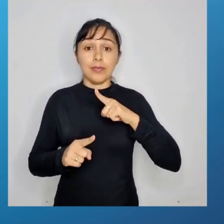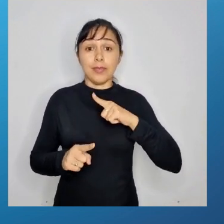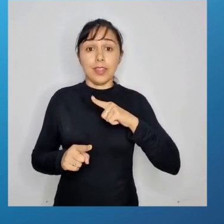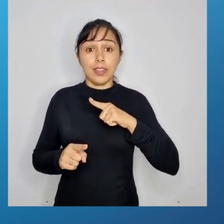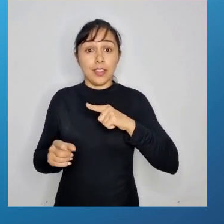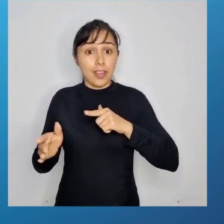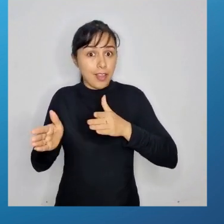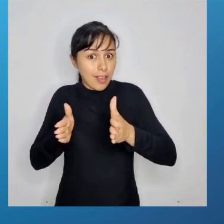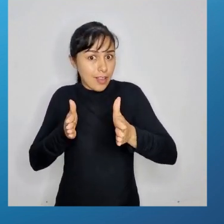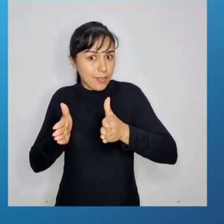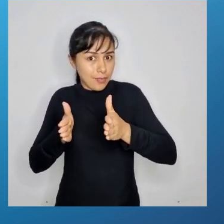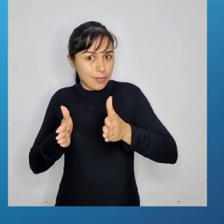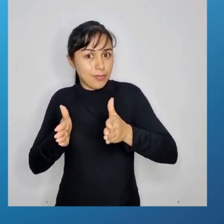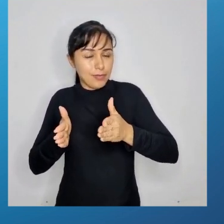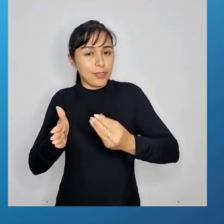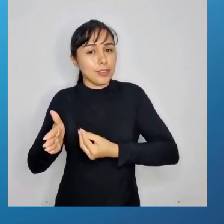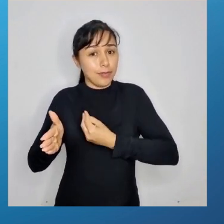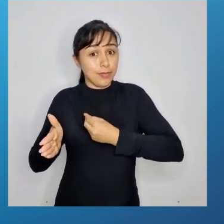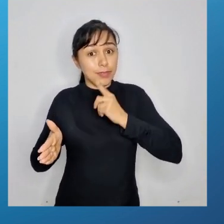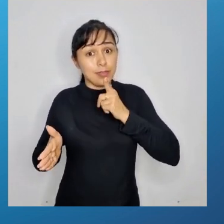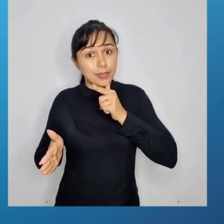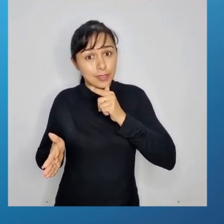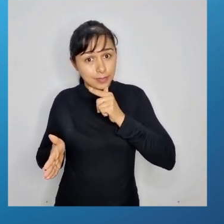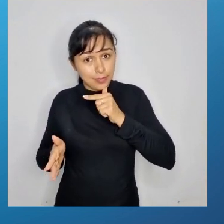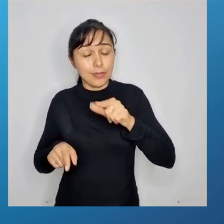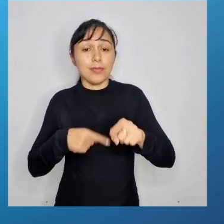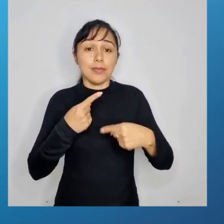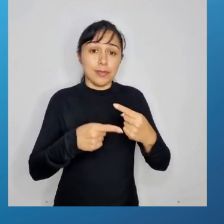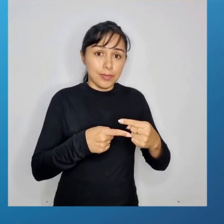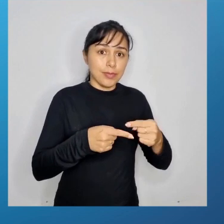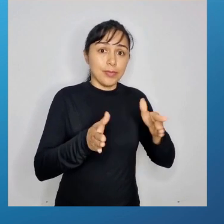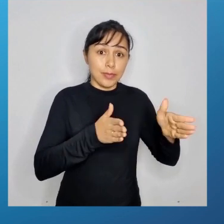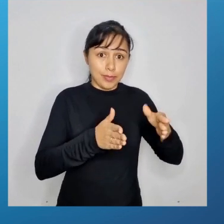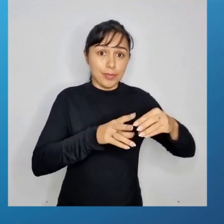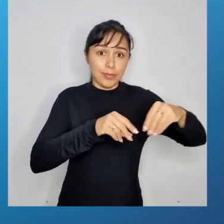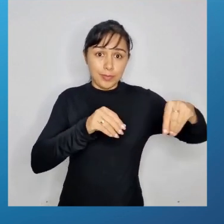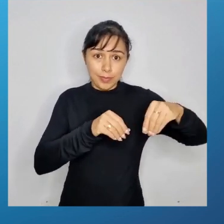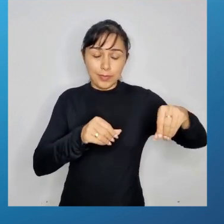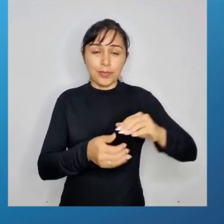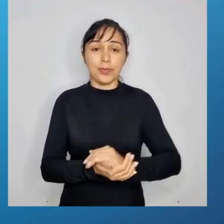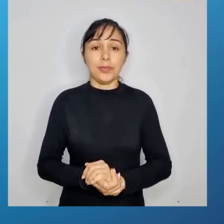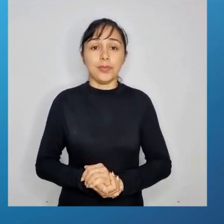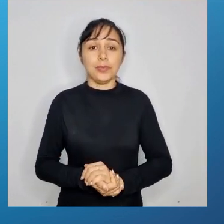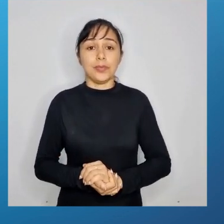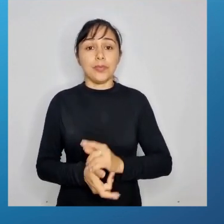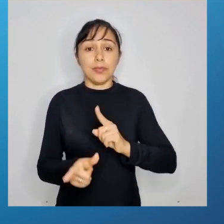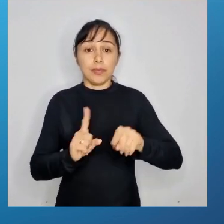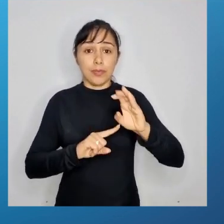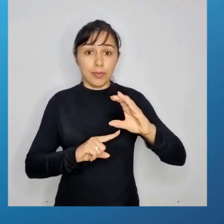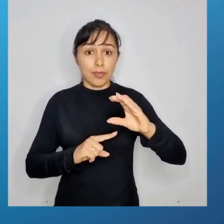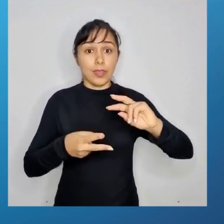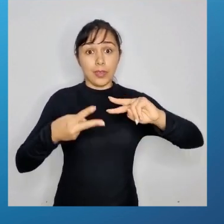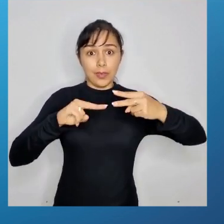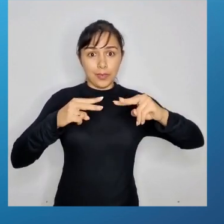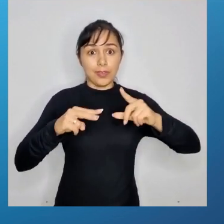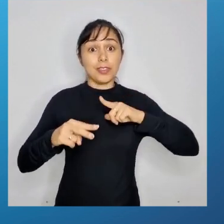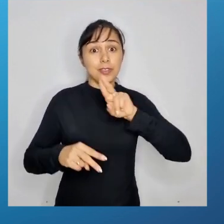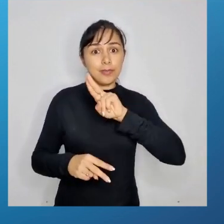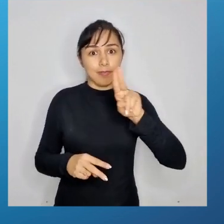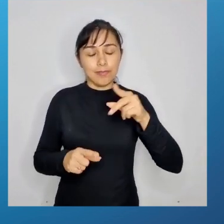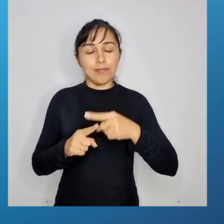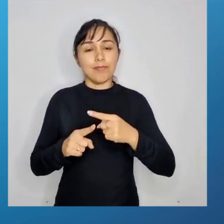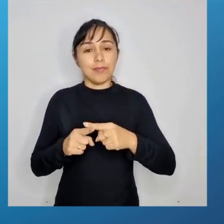aquática e uma forma adulta terrestre. C. Os anfíbios possuem esse nome pelo fato de serem capazes de